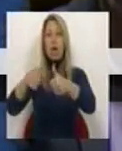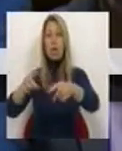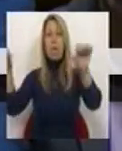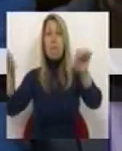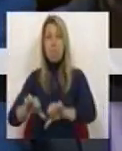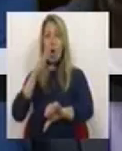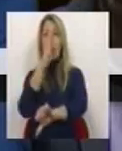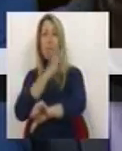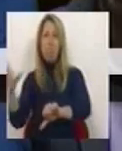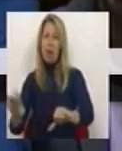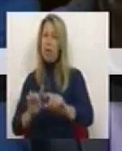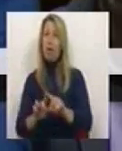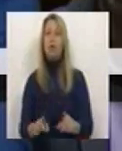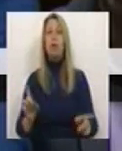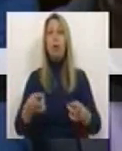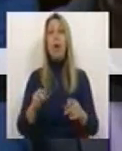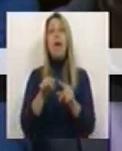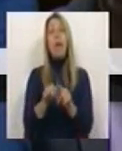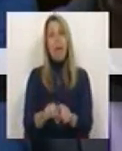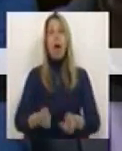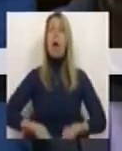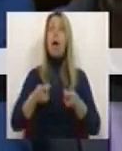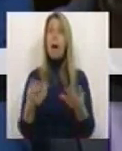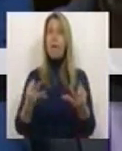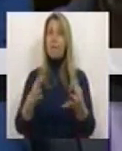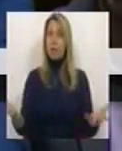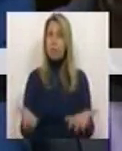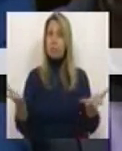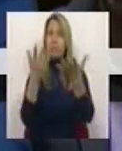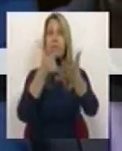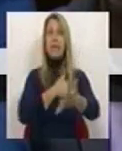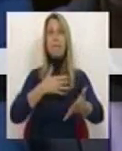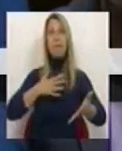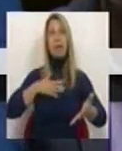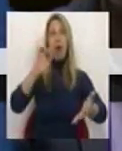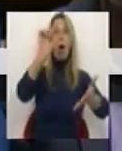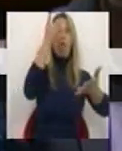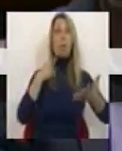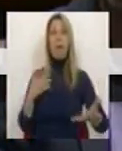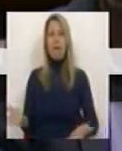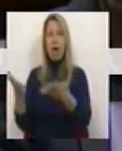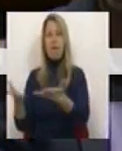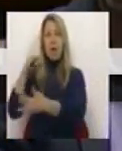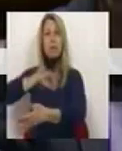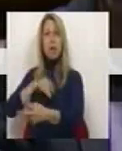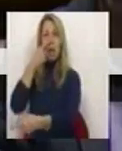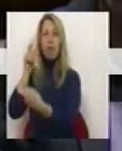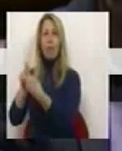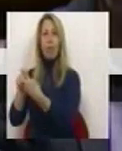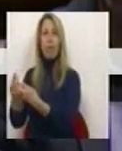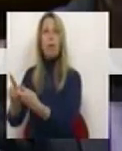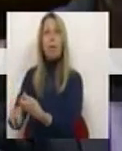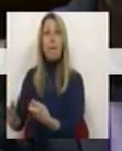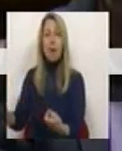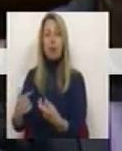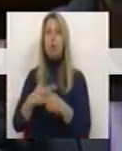práticas. É seguramente uma aposta no incentivo às empresas, em vez do incentivo aos baixos salários, e é um